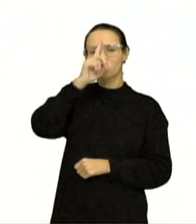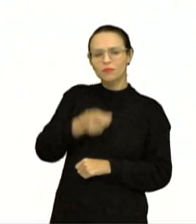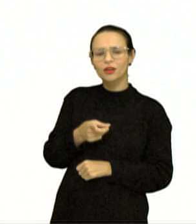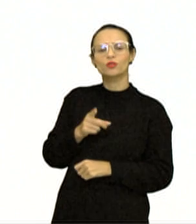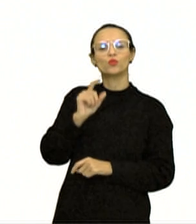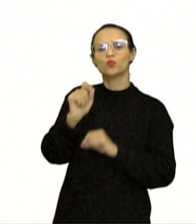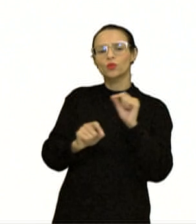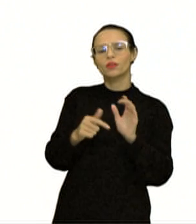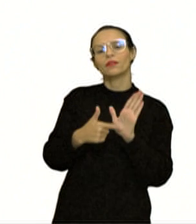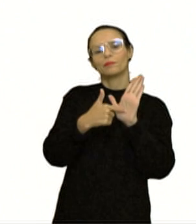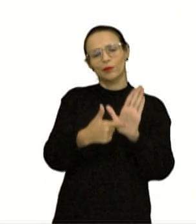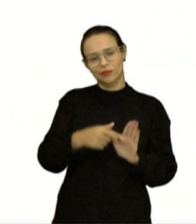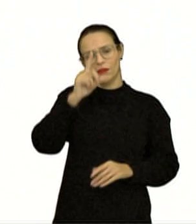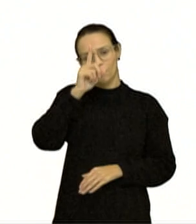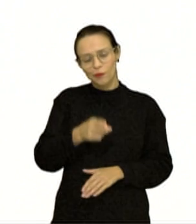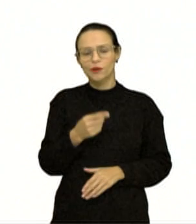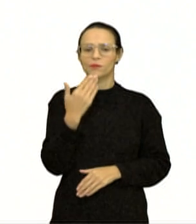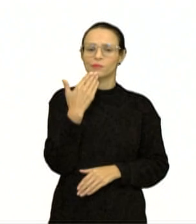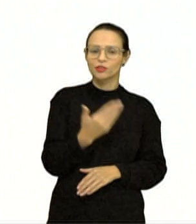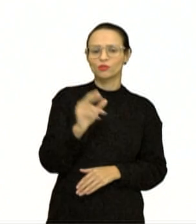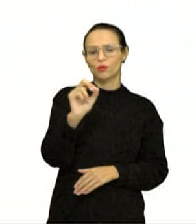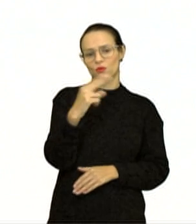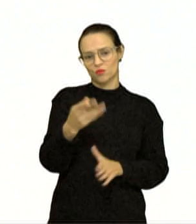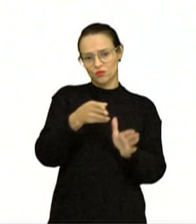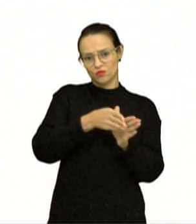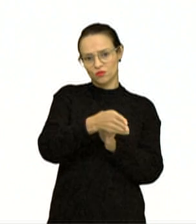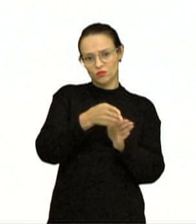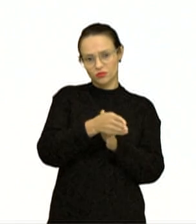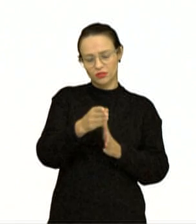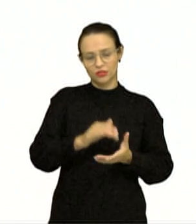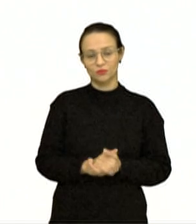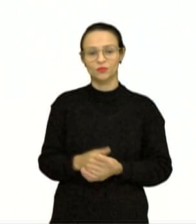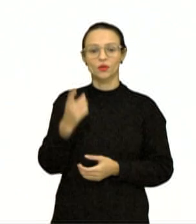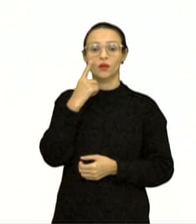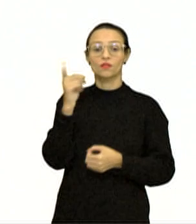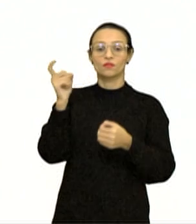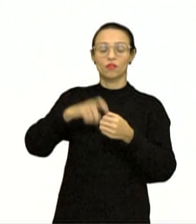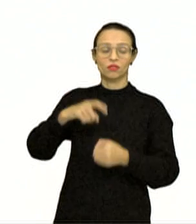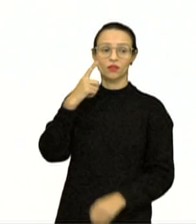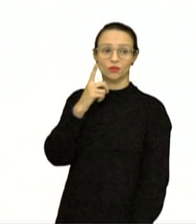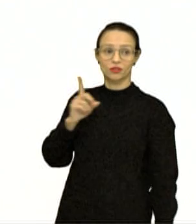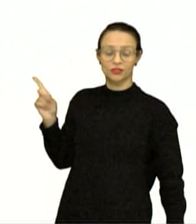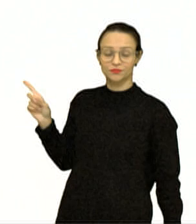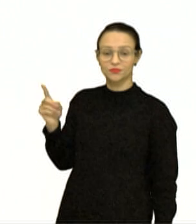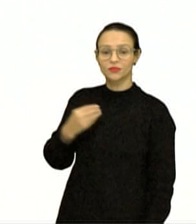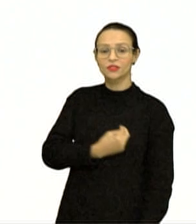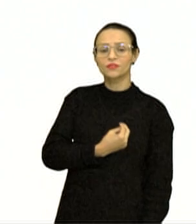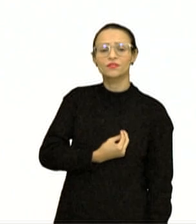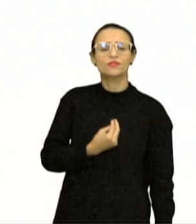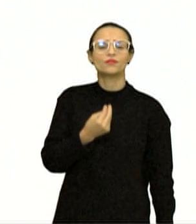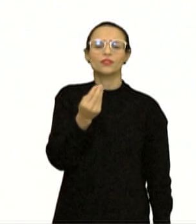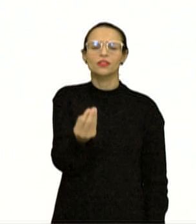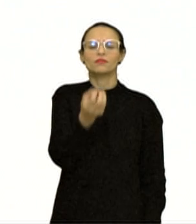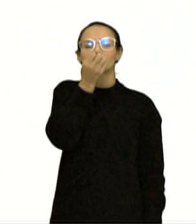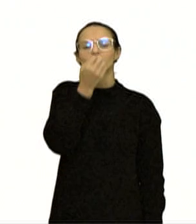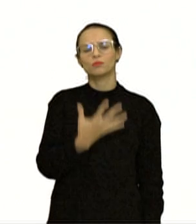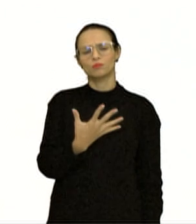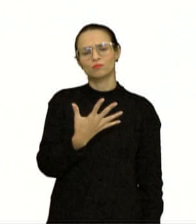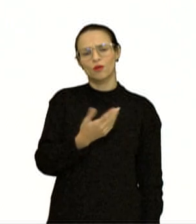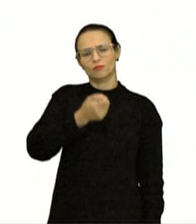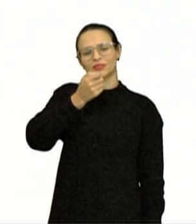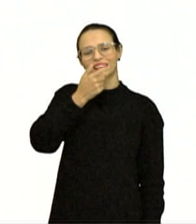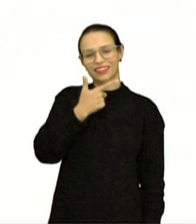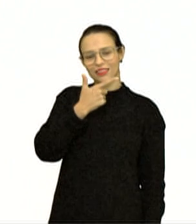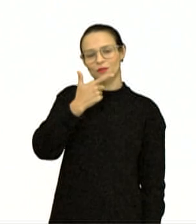apresenta uma ordem, pedido ou conselho. Retornando ali, viva a vida com bom humor. Nós temos